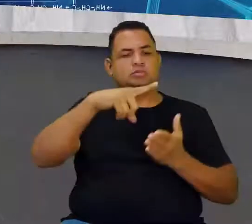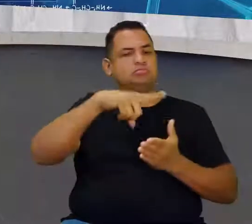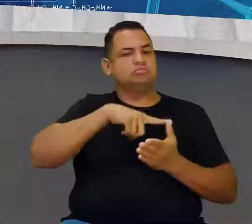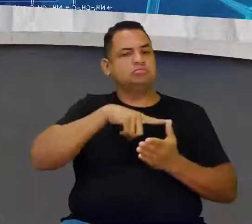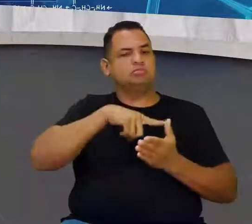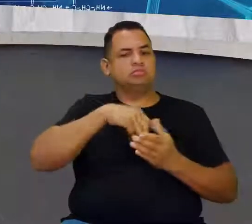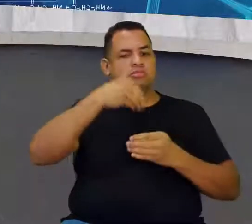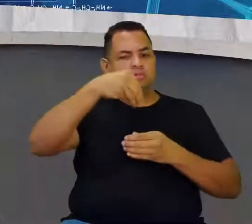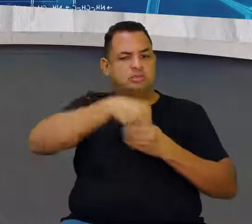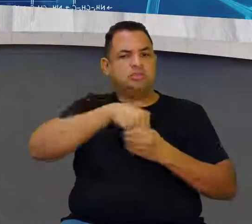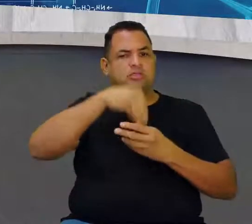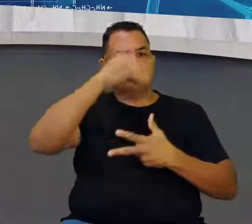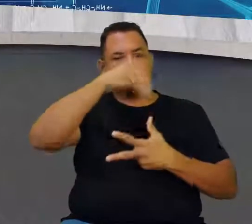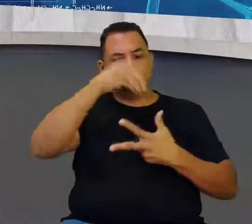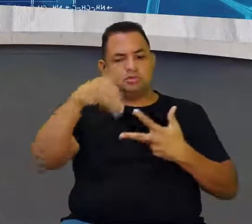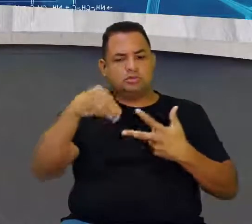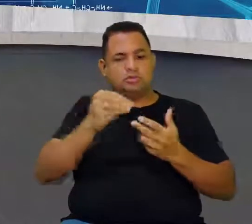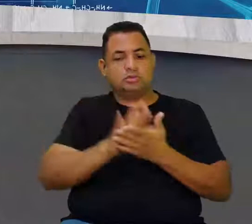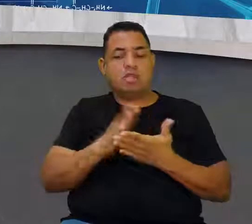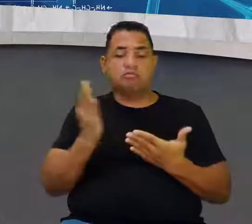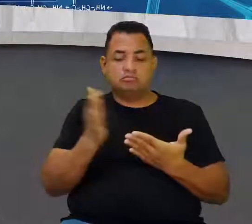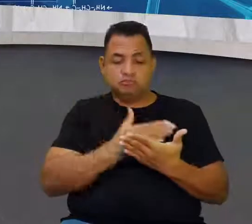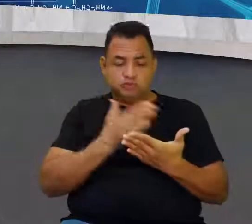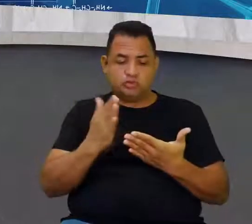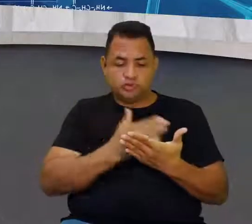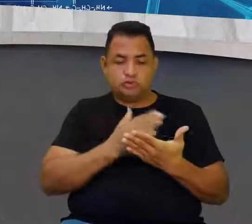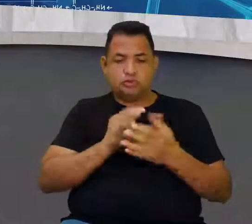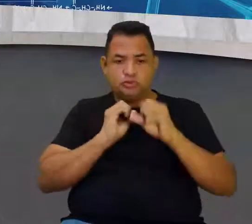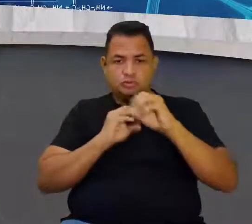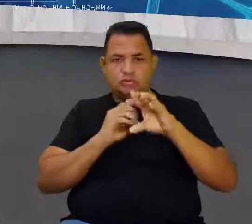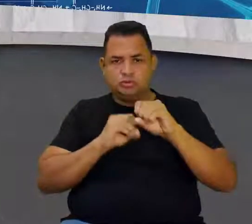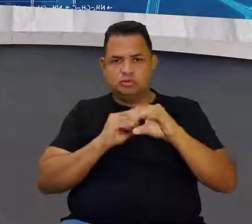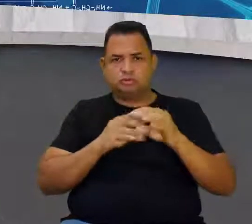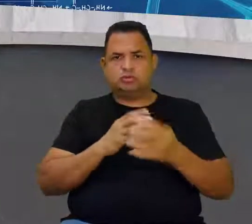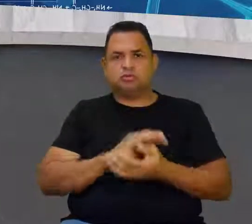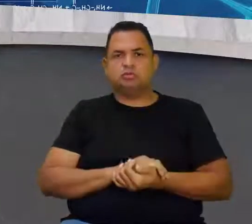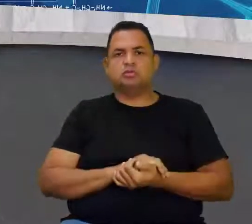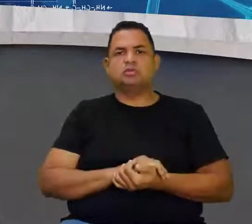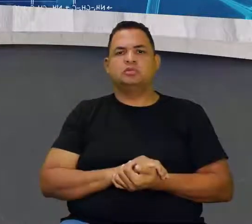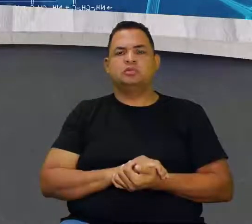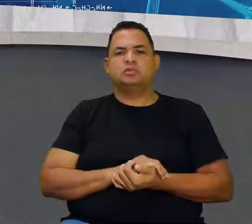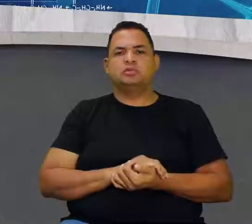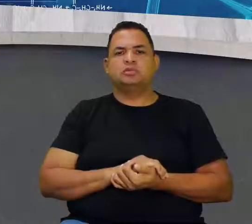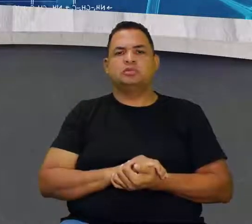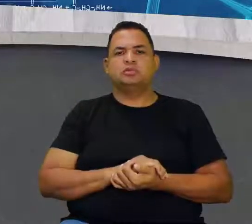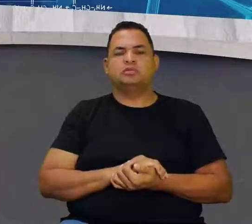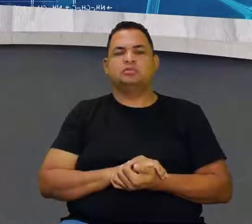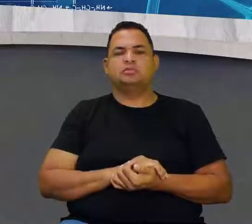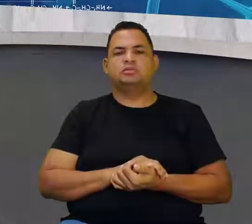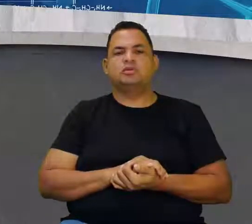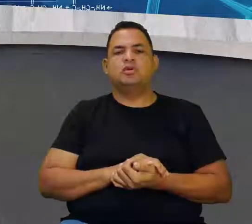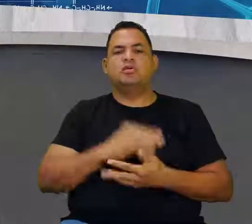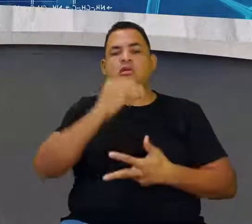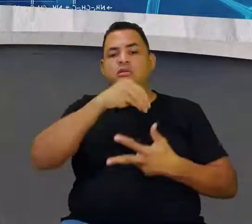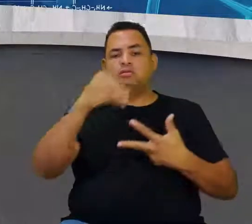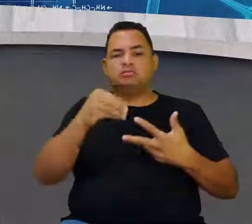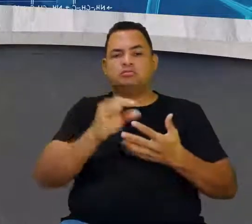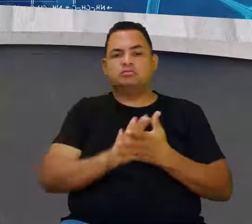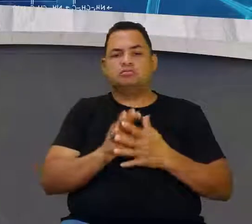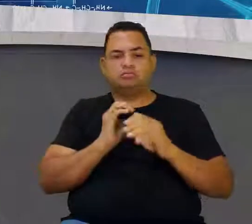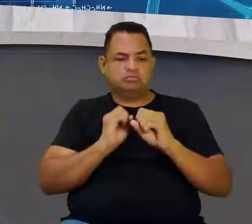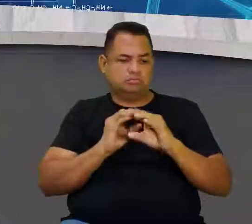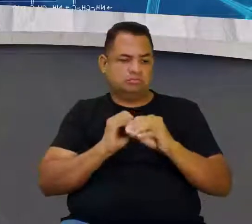livros didáticos. O Enem, como ele se trata de um exame nacional do nível médio, ele